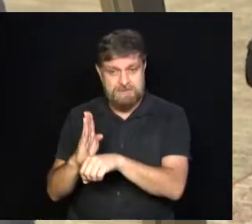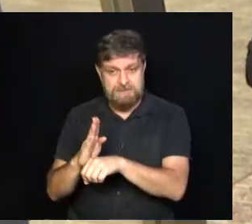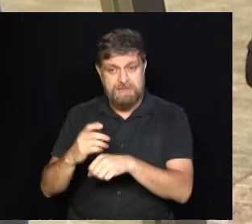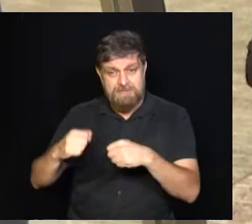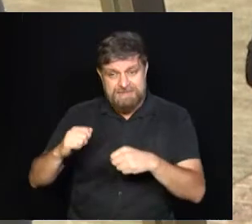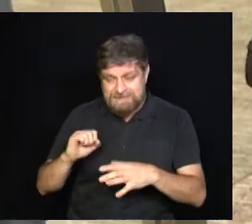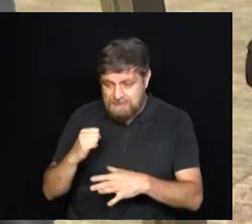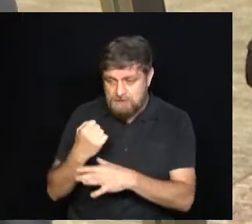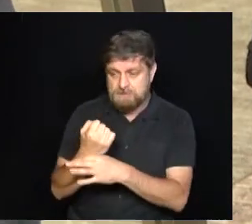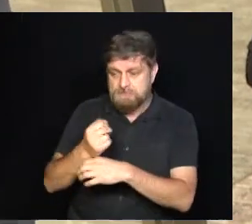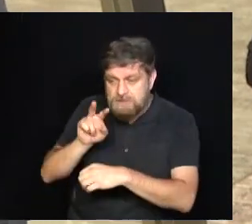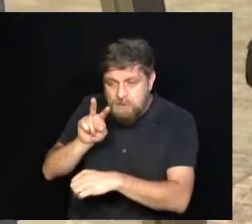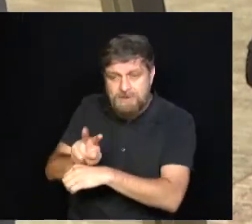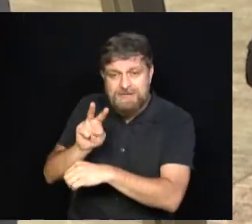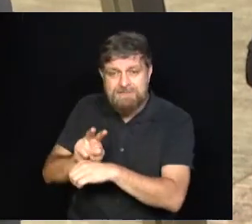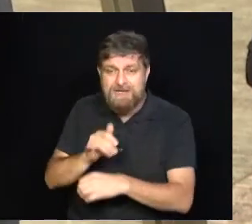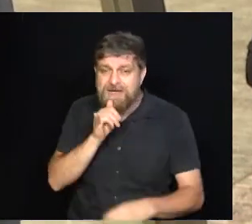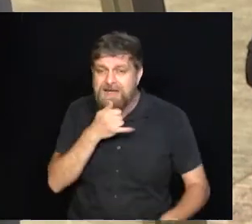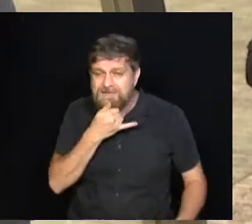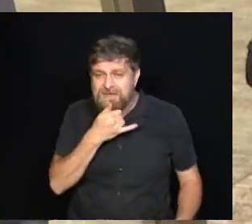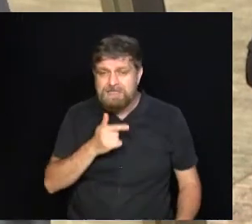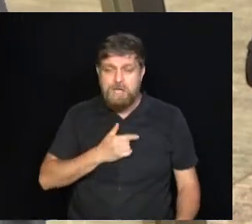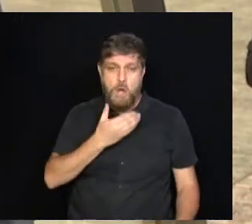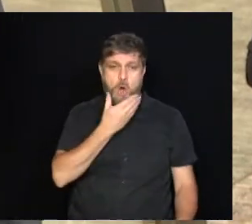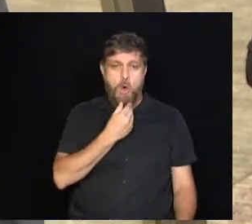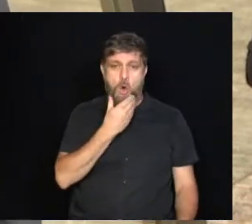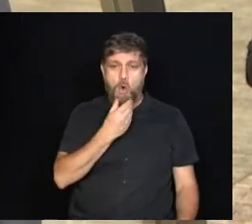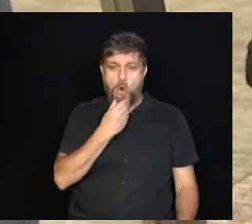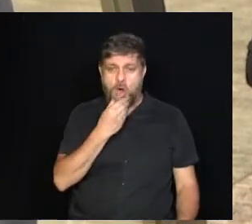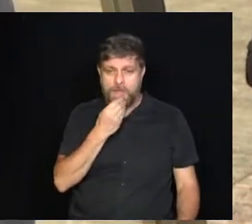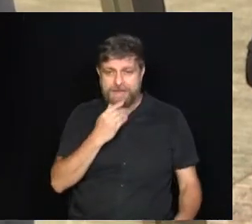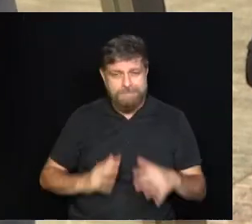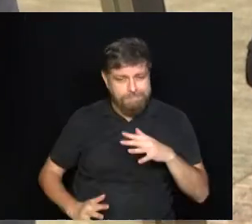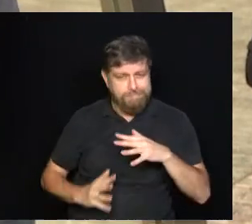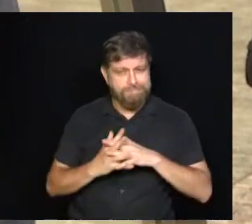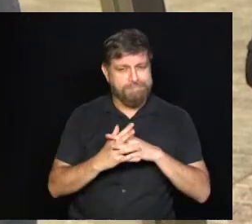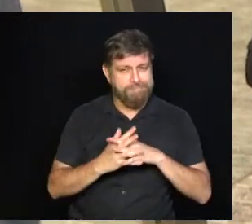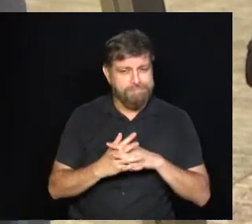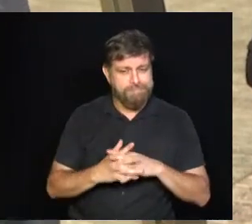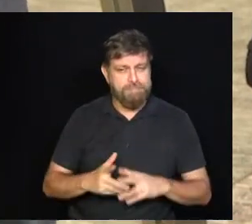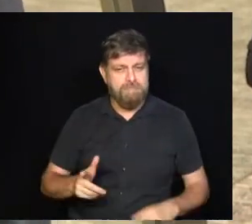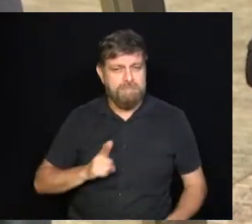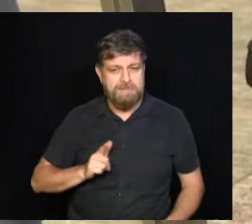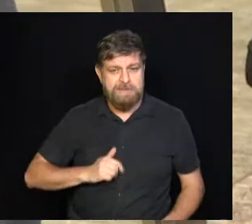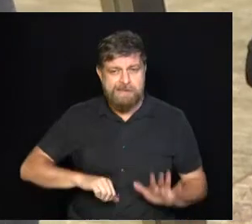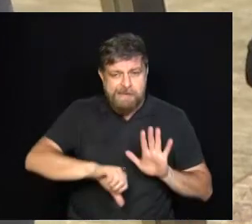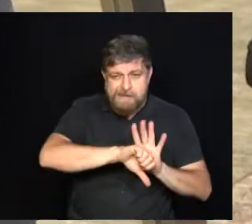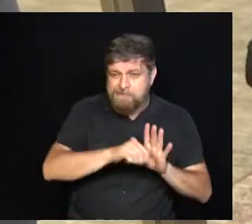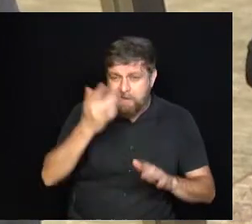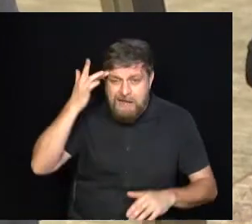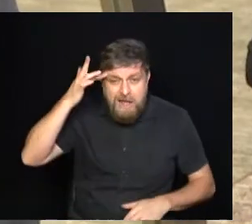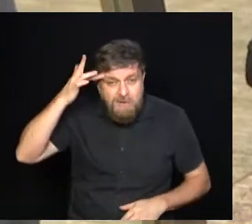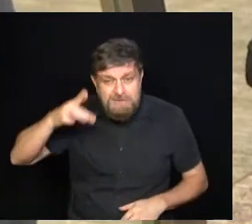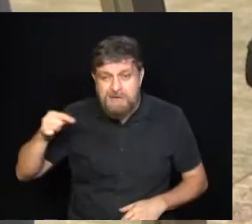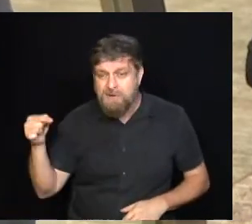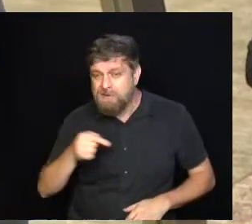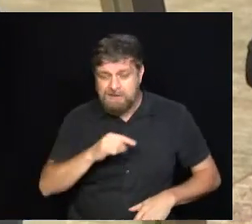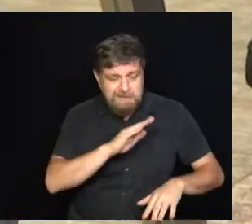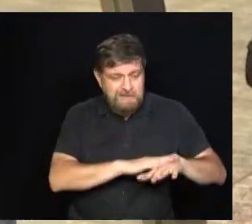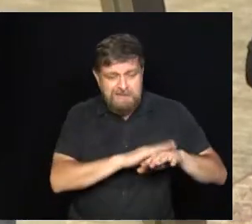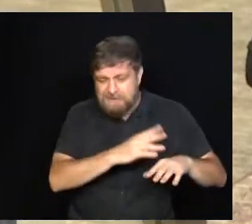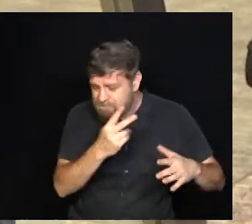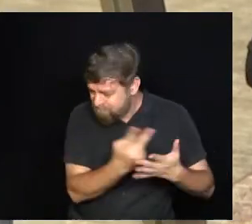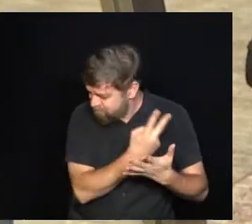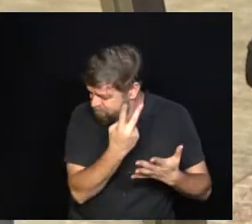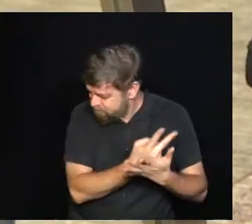ter essa proteção. Infelizmente, alguns homens abusam, alguns homens não sabem o que eles estão fazendo muitas